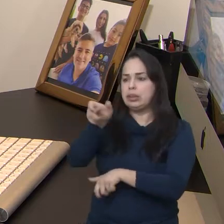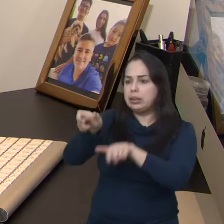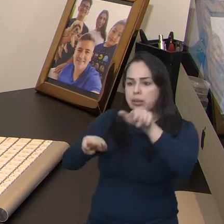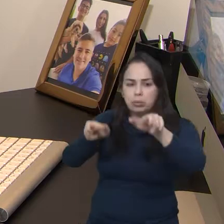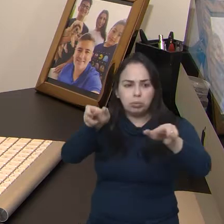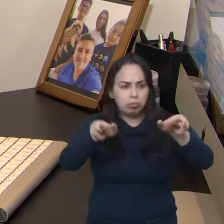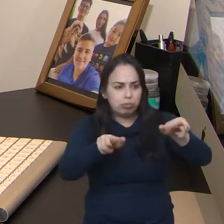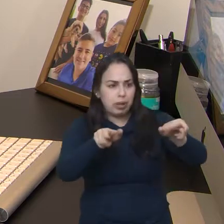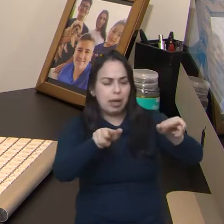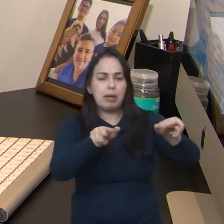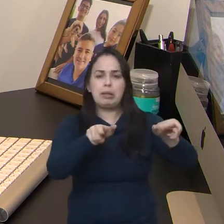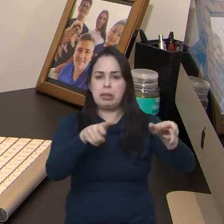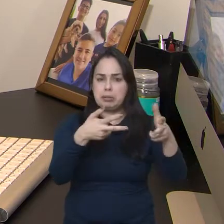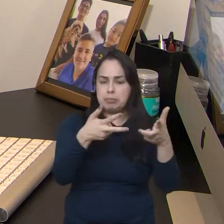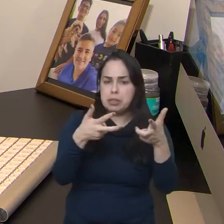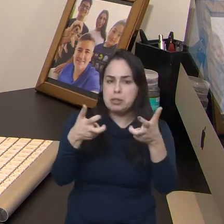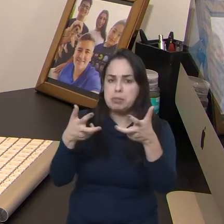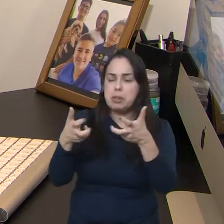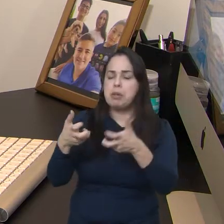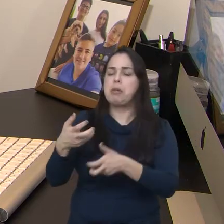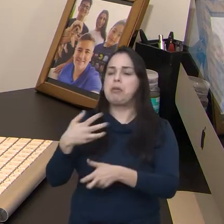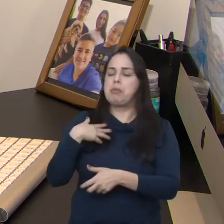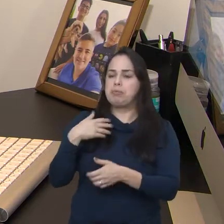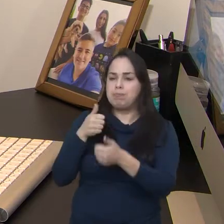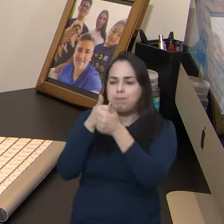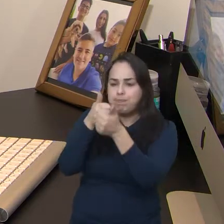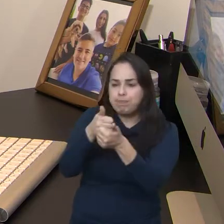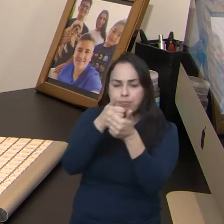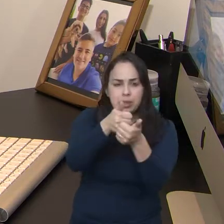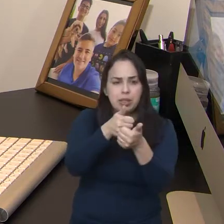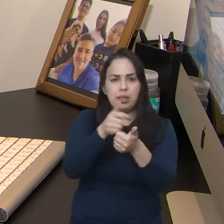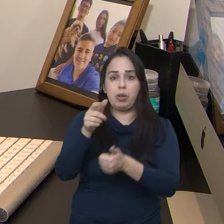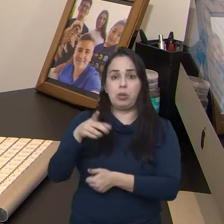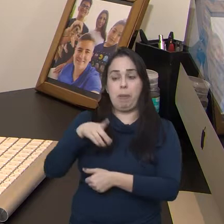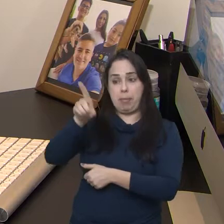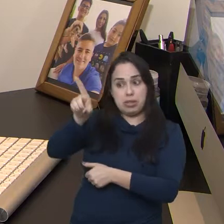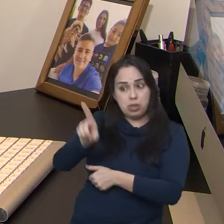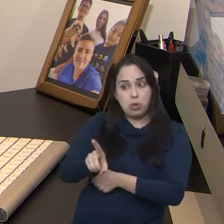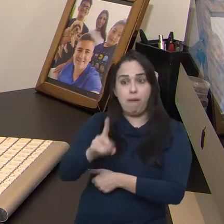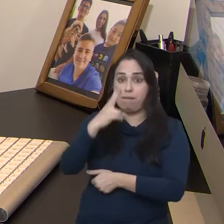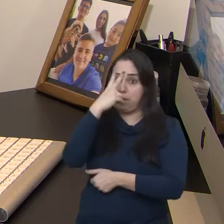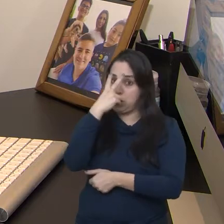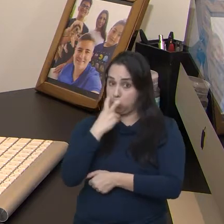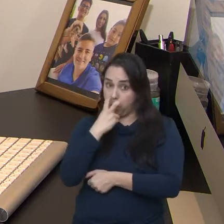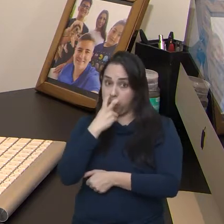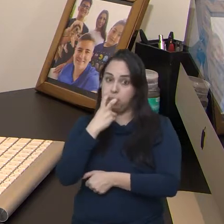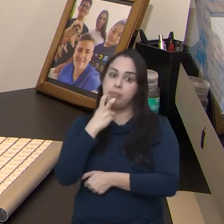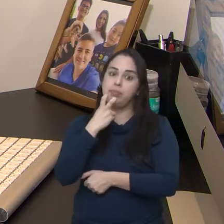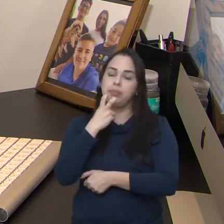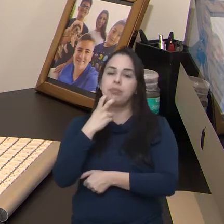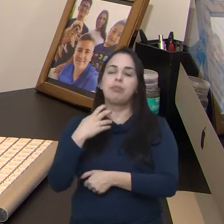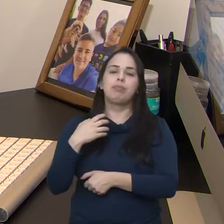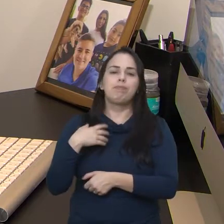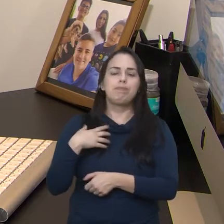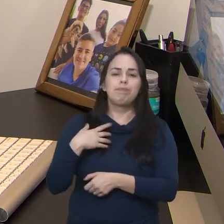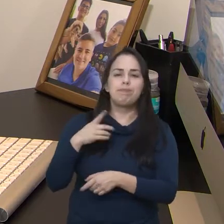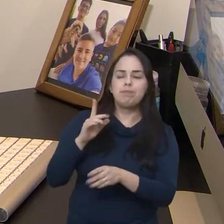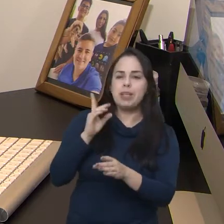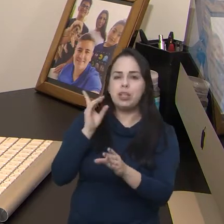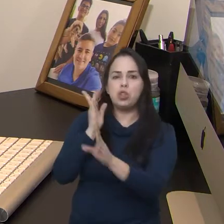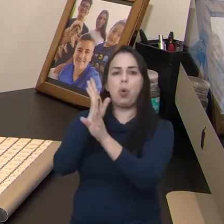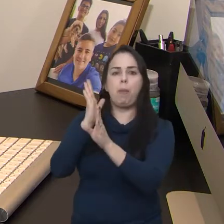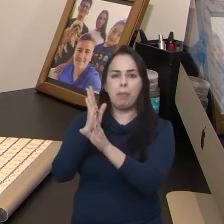em algumas pessoas, isso nós vivenciamos o dia a dia de uma pessoa, de um deficiente visual, né,